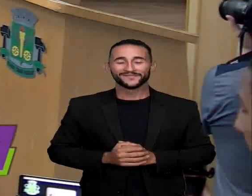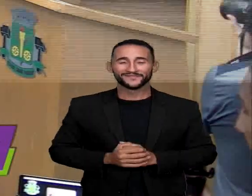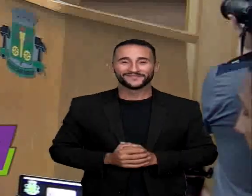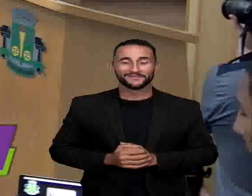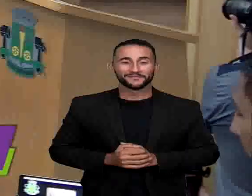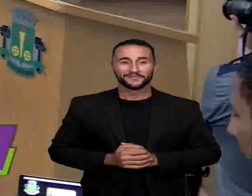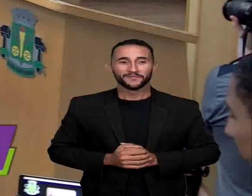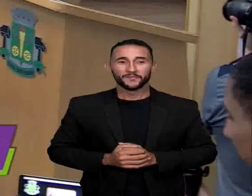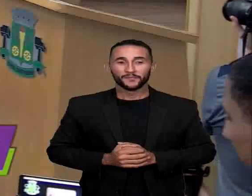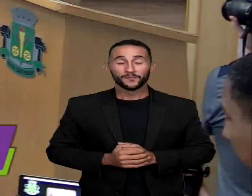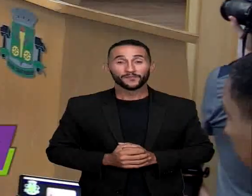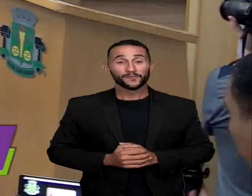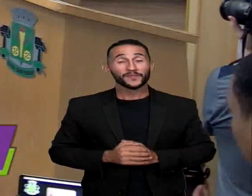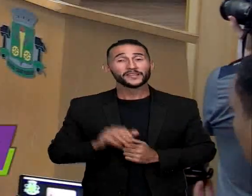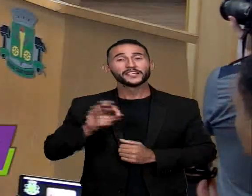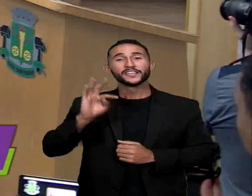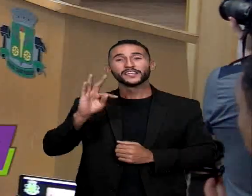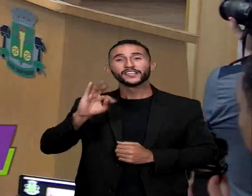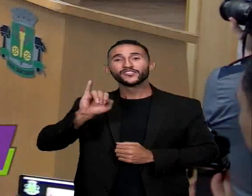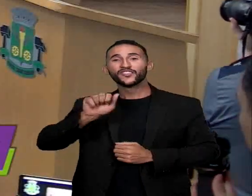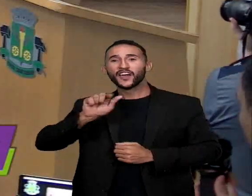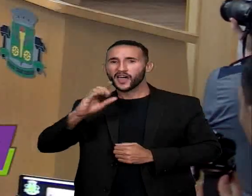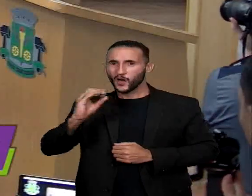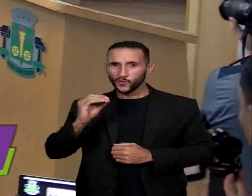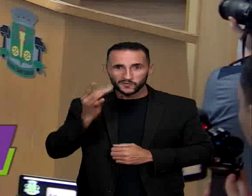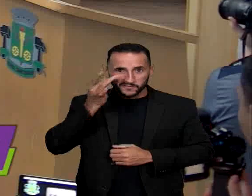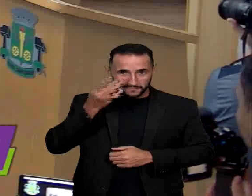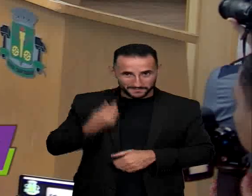presente Tiago Silva já